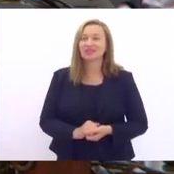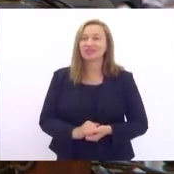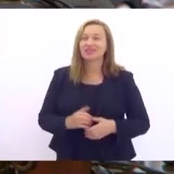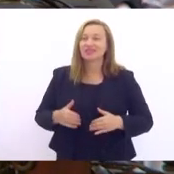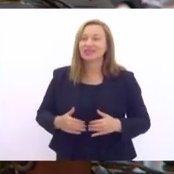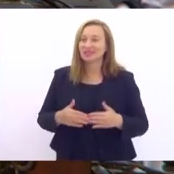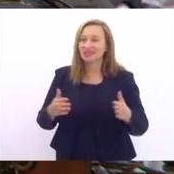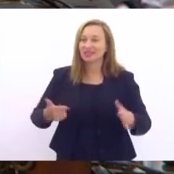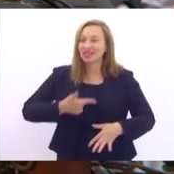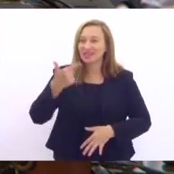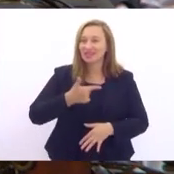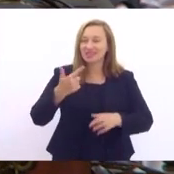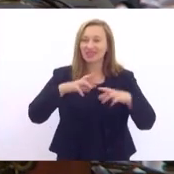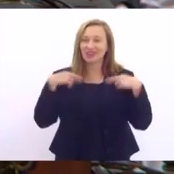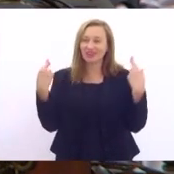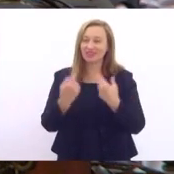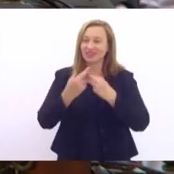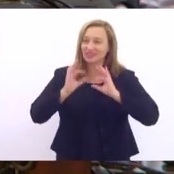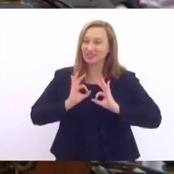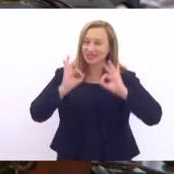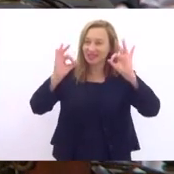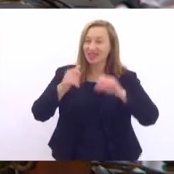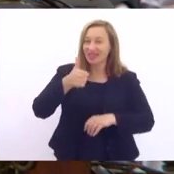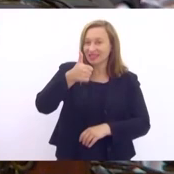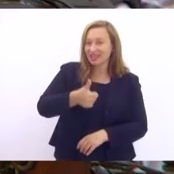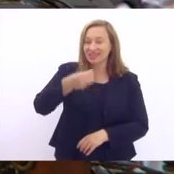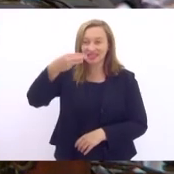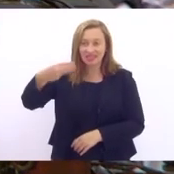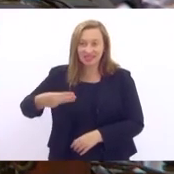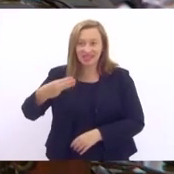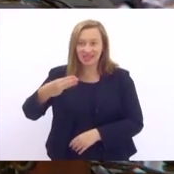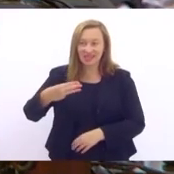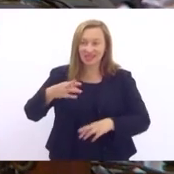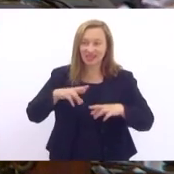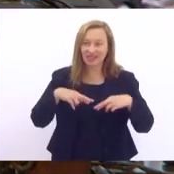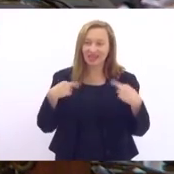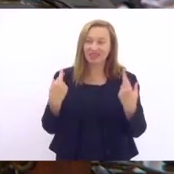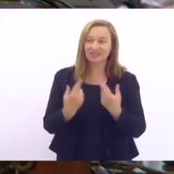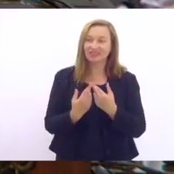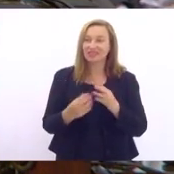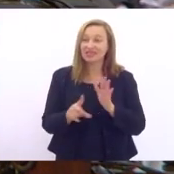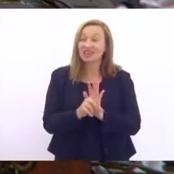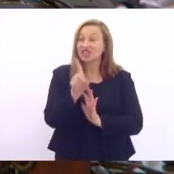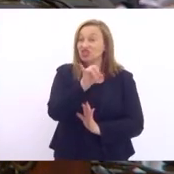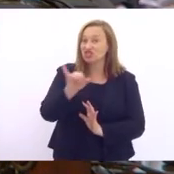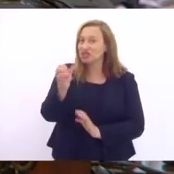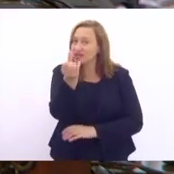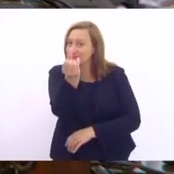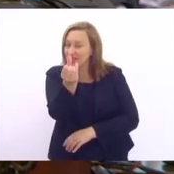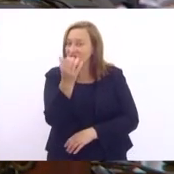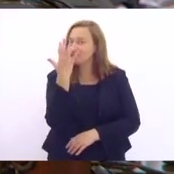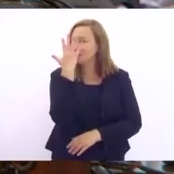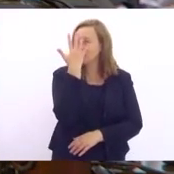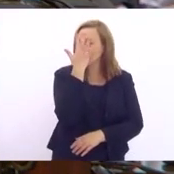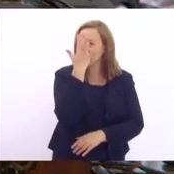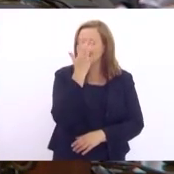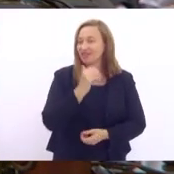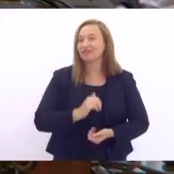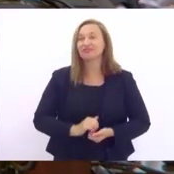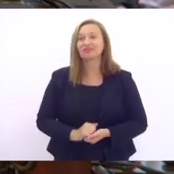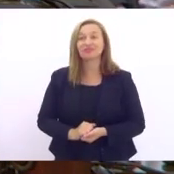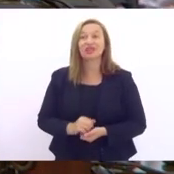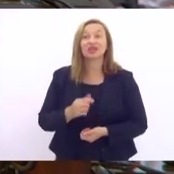da 13ª Legislatura, que se realizará no dia 6 de fevereiro de